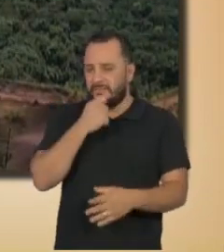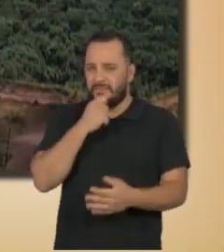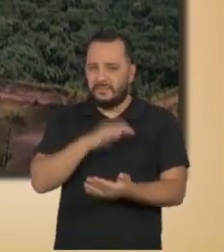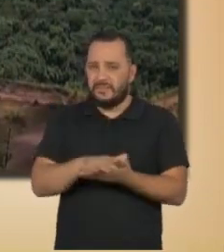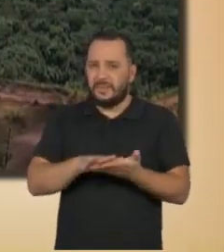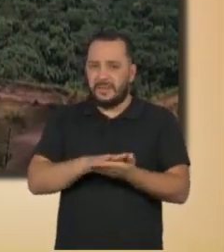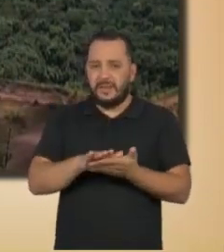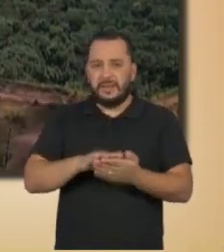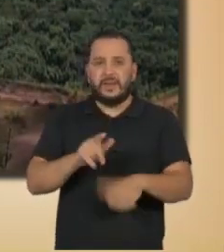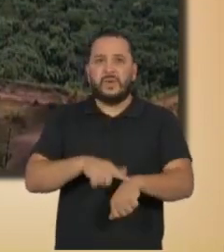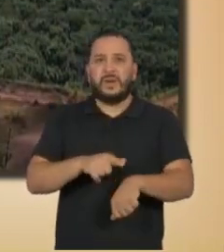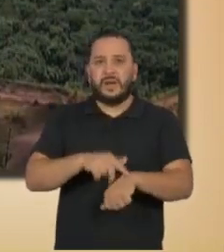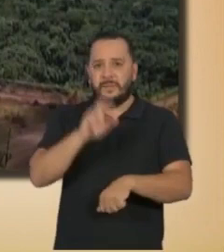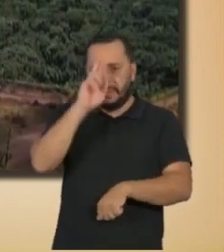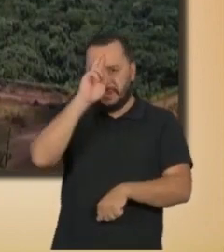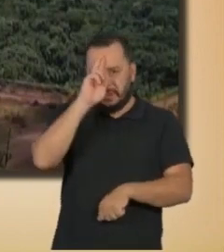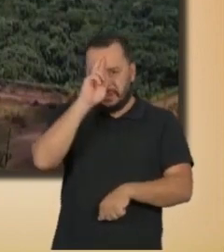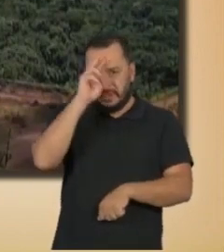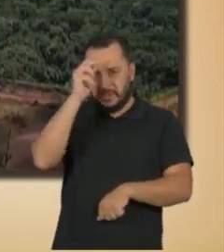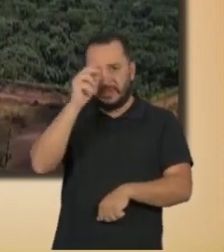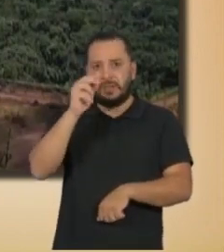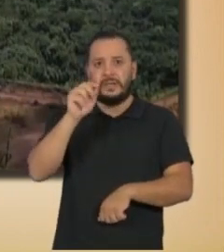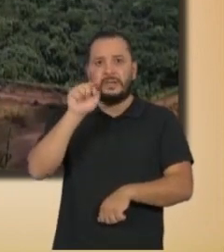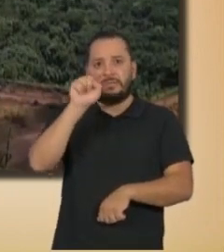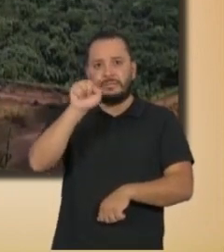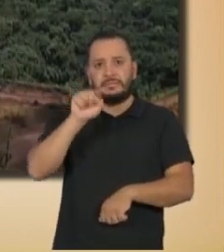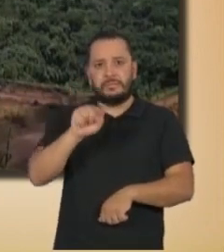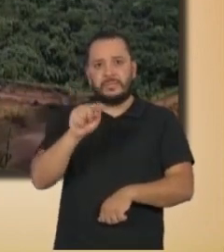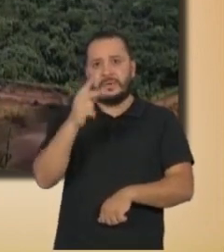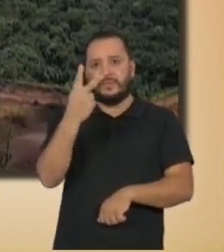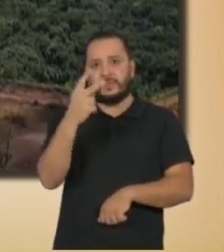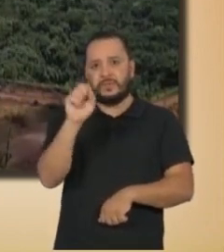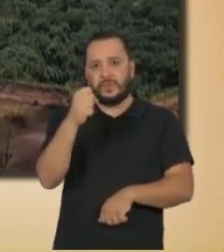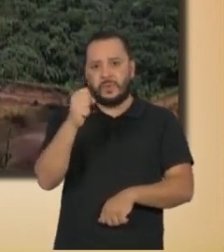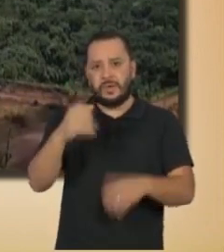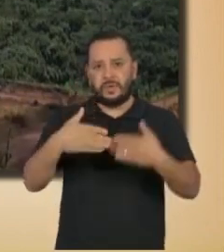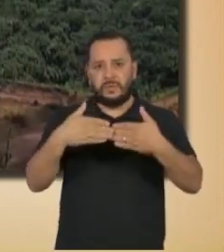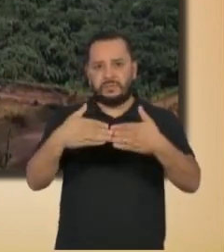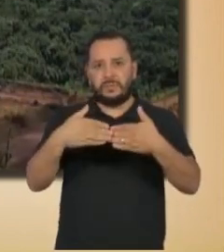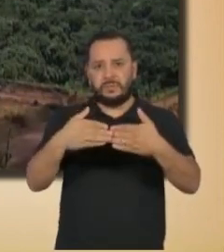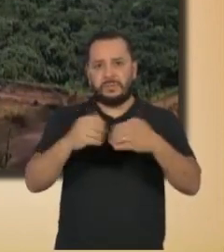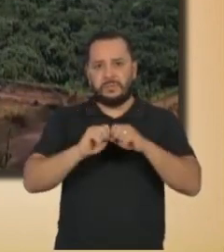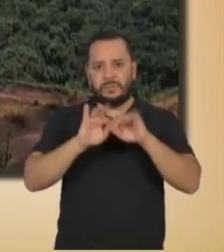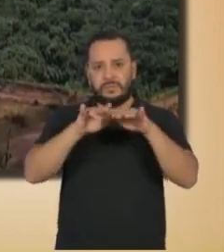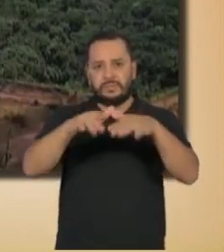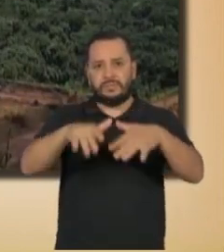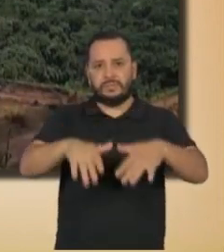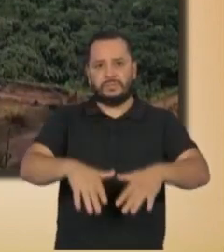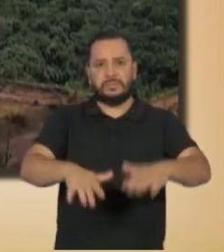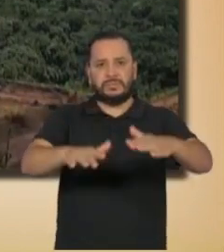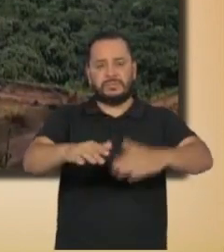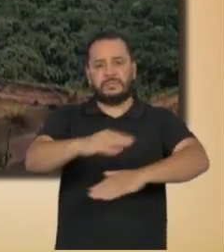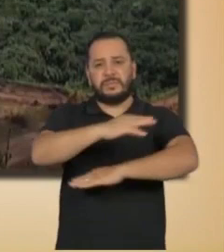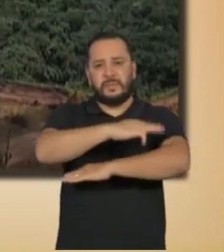Era meio-dia e 28 quando a barragem 1 da mina do Córrego do Feijão rompeu.